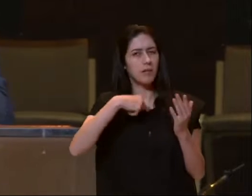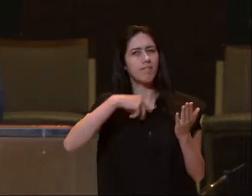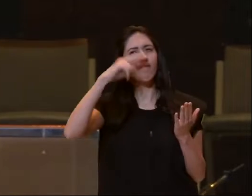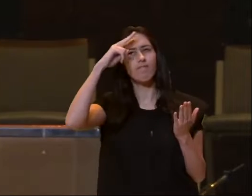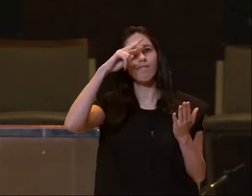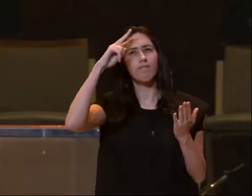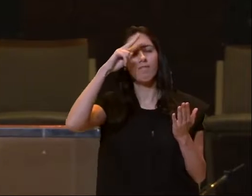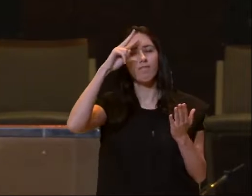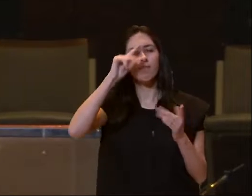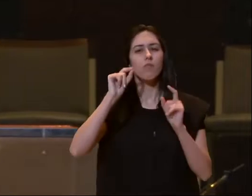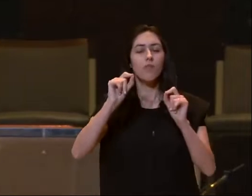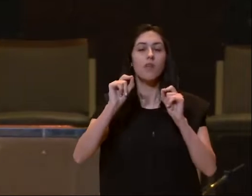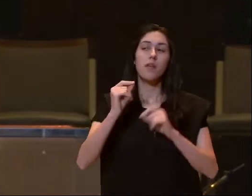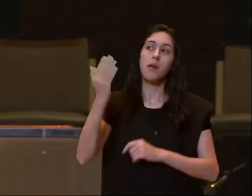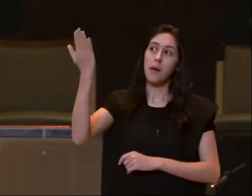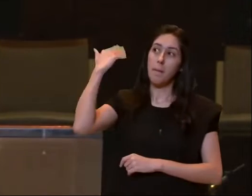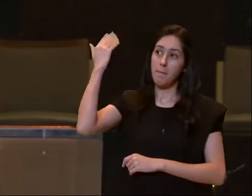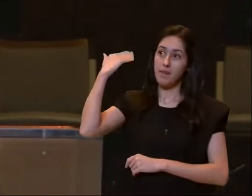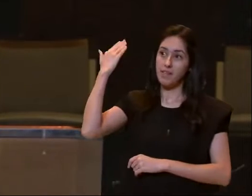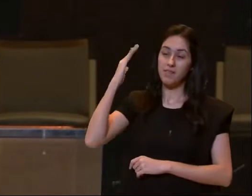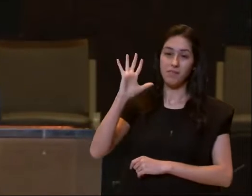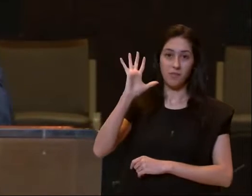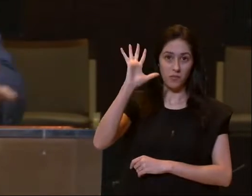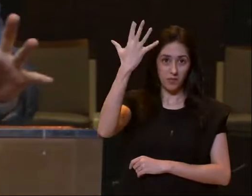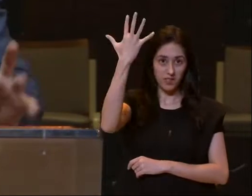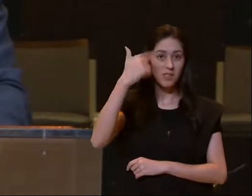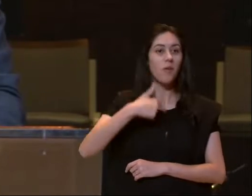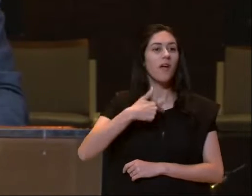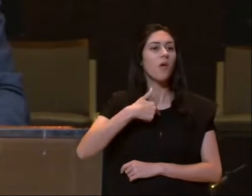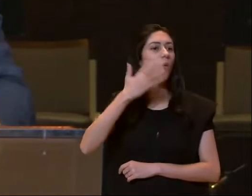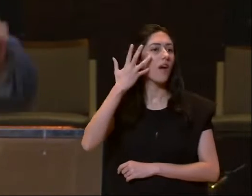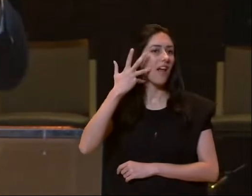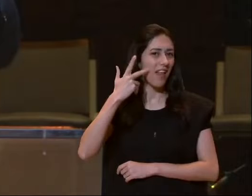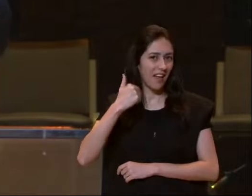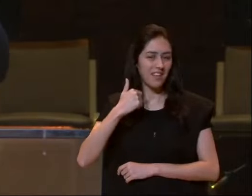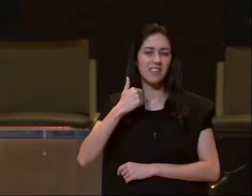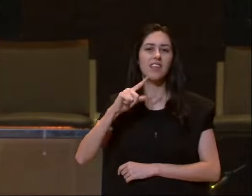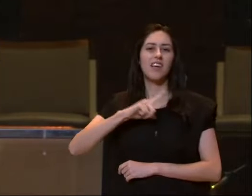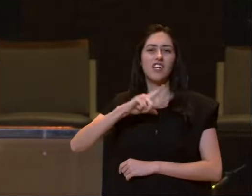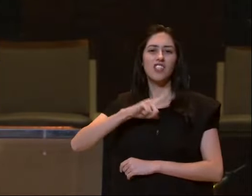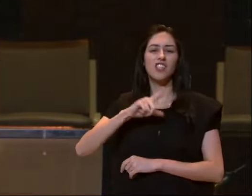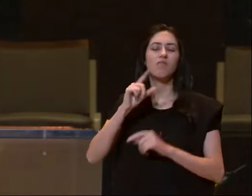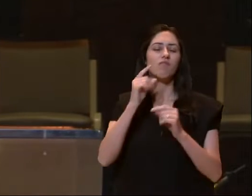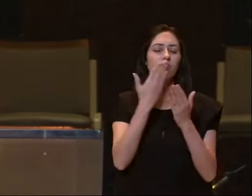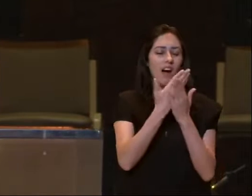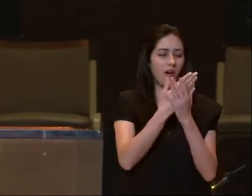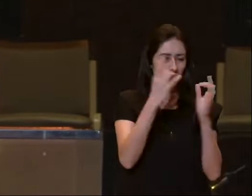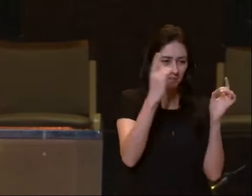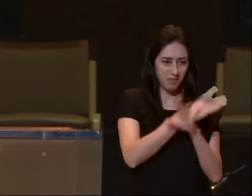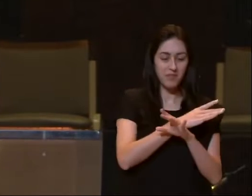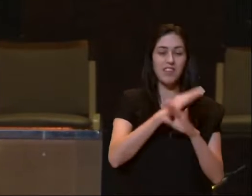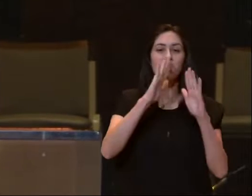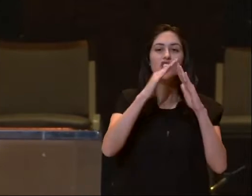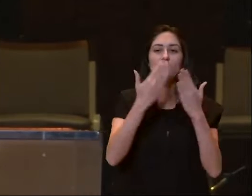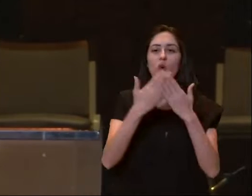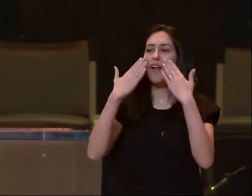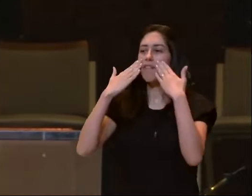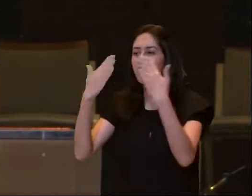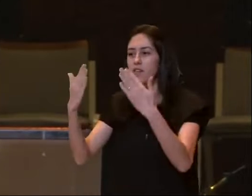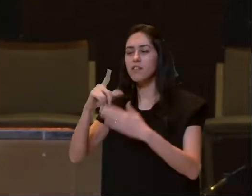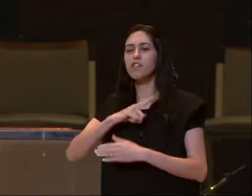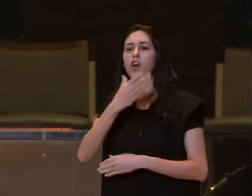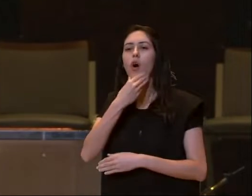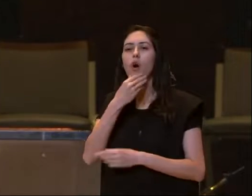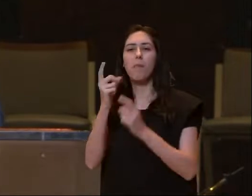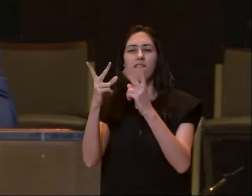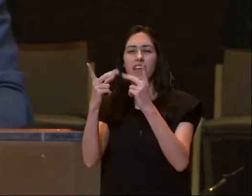acontecia no final da minha aula. Quando eu era criança, tinha um pipoqueiro que trabalhava na frente da escola.